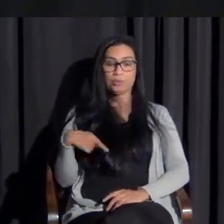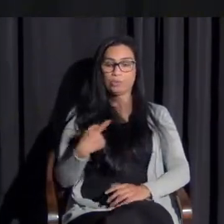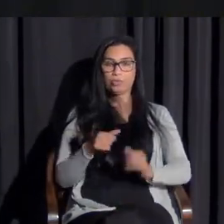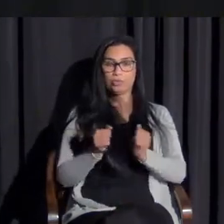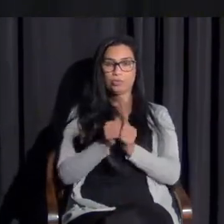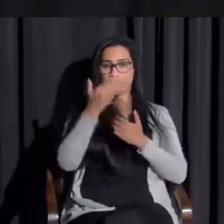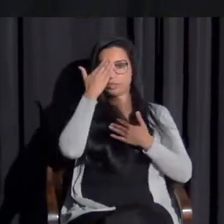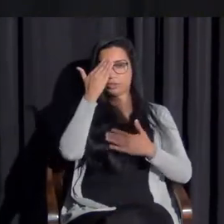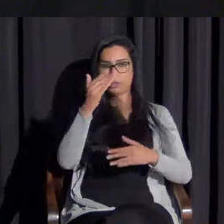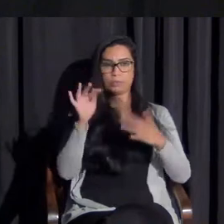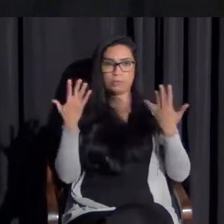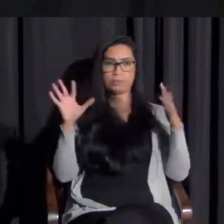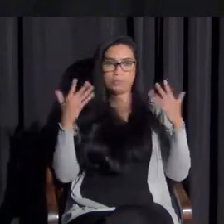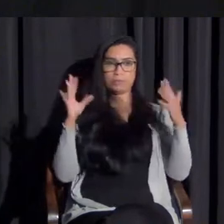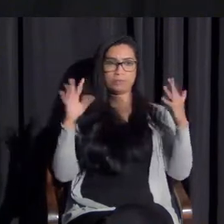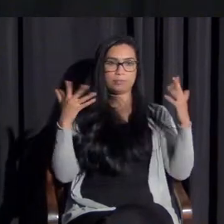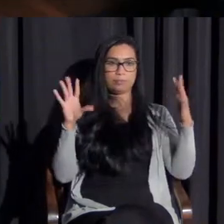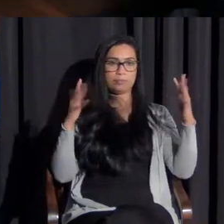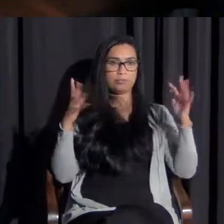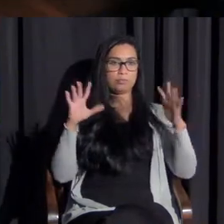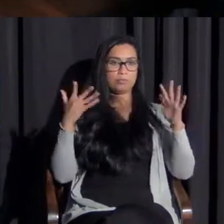Gratidão.